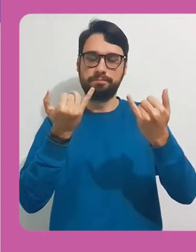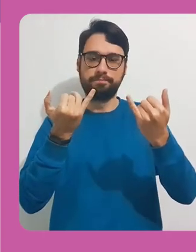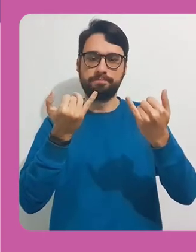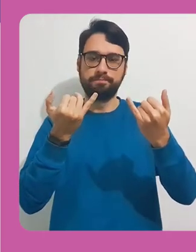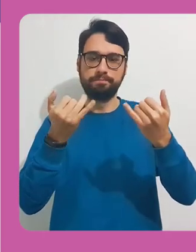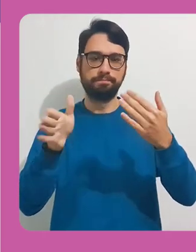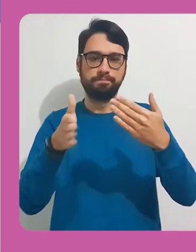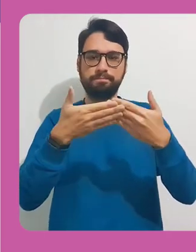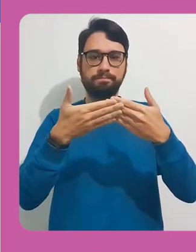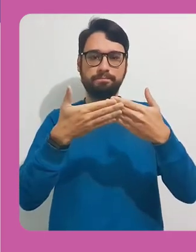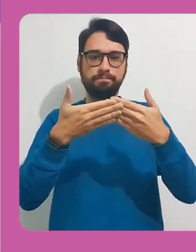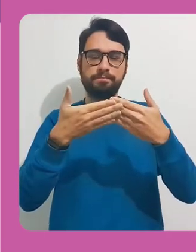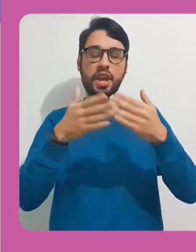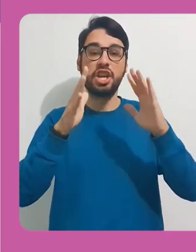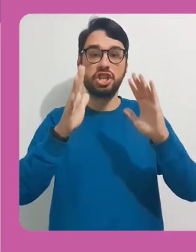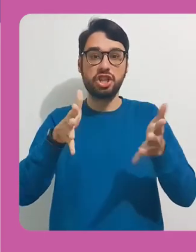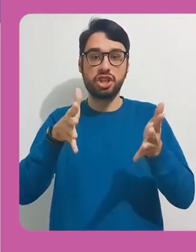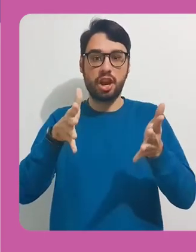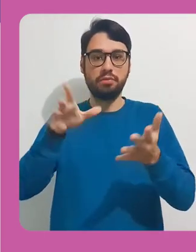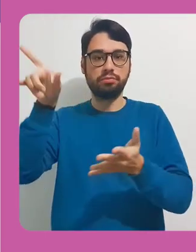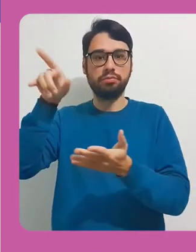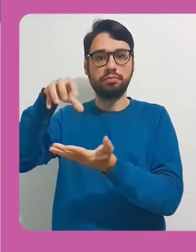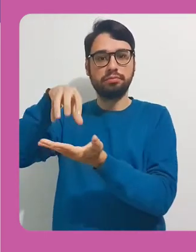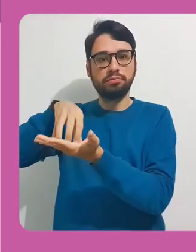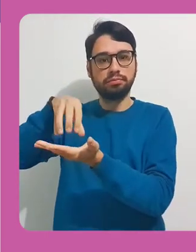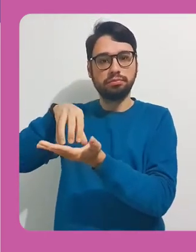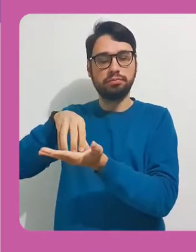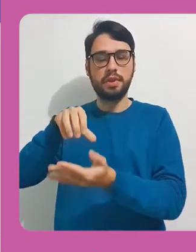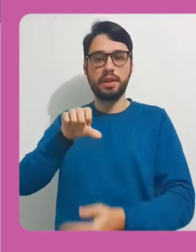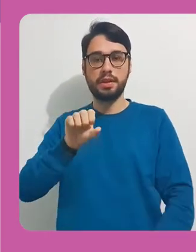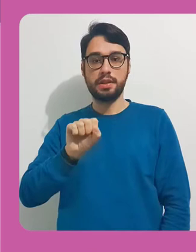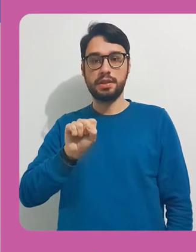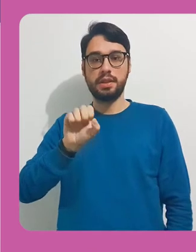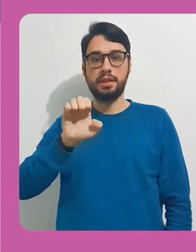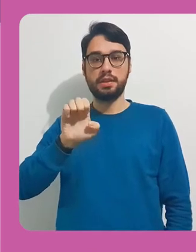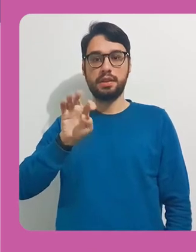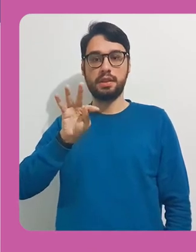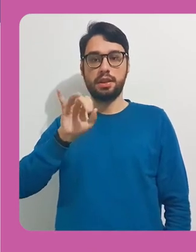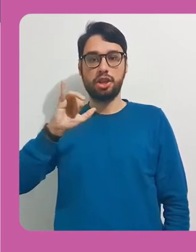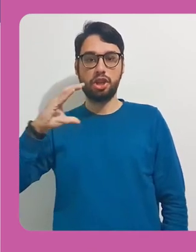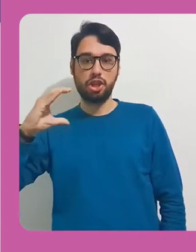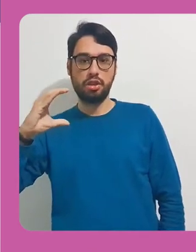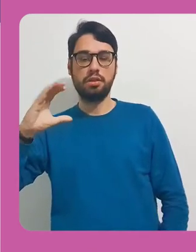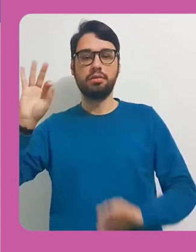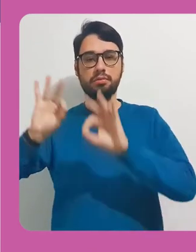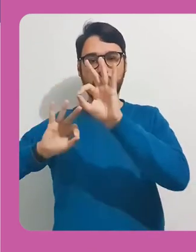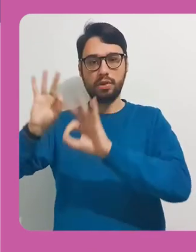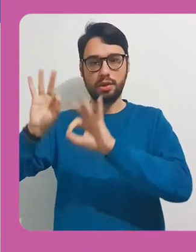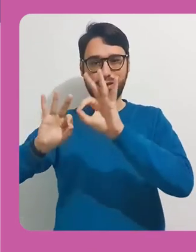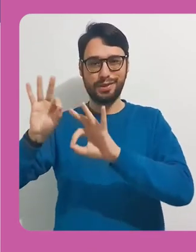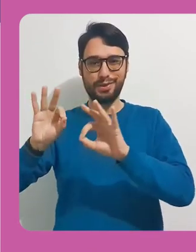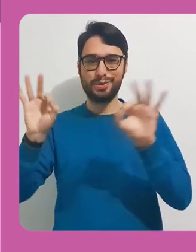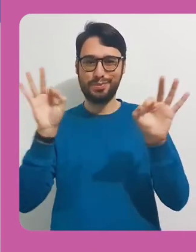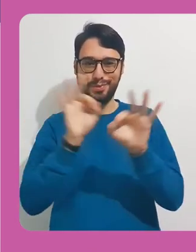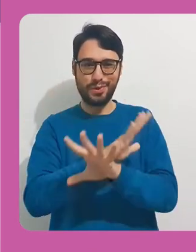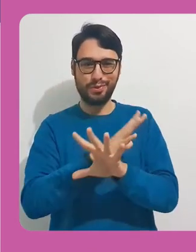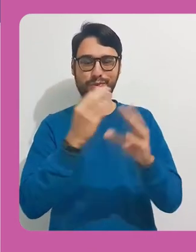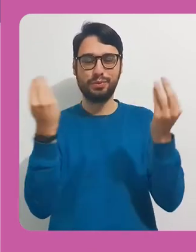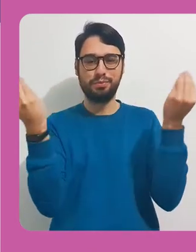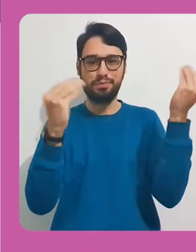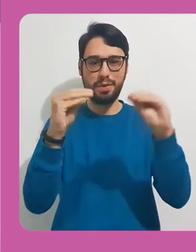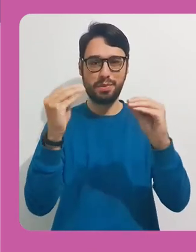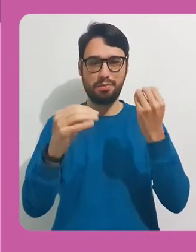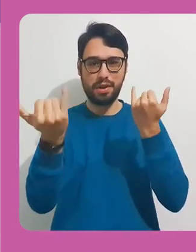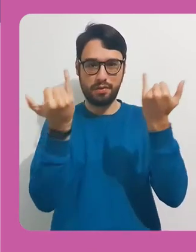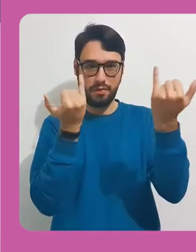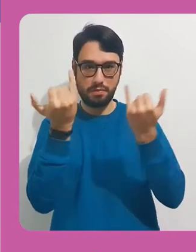que nós não podemos mexer. Essas informações foram cadastradas pelo setor de tecnologia da